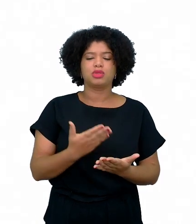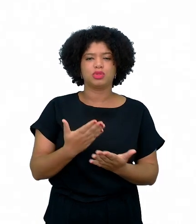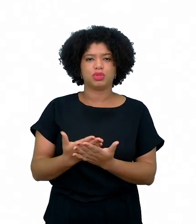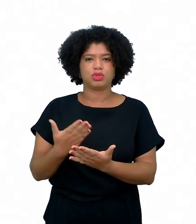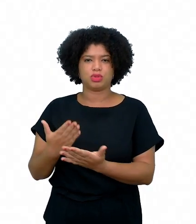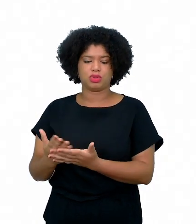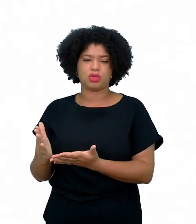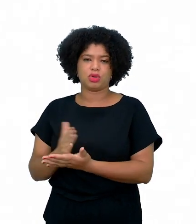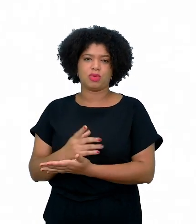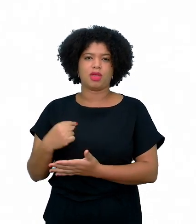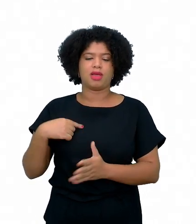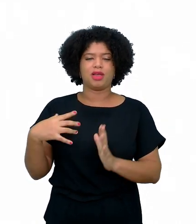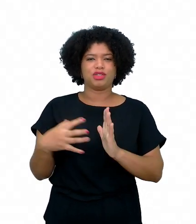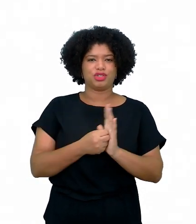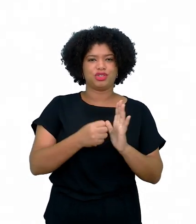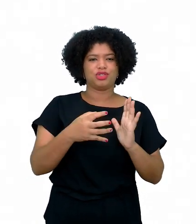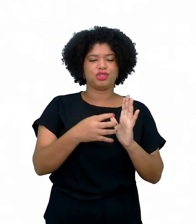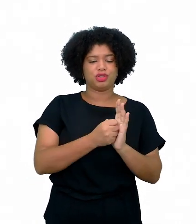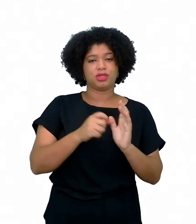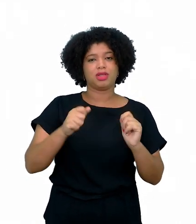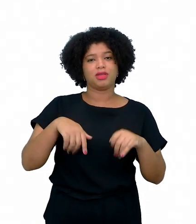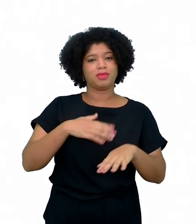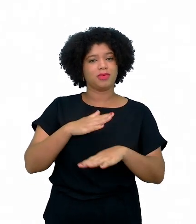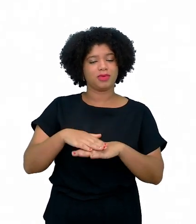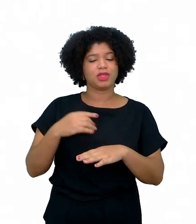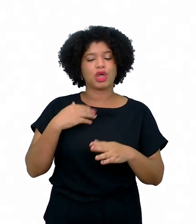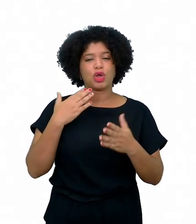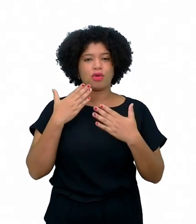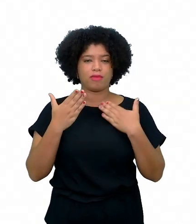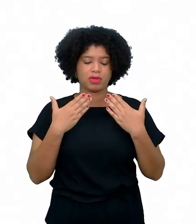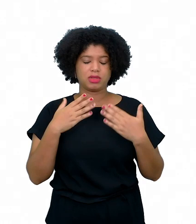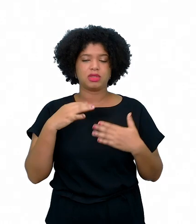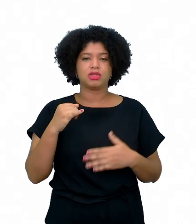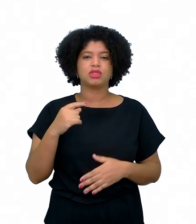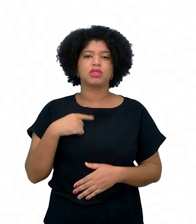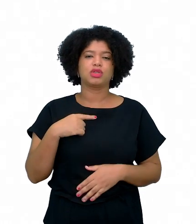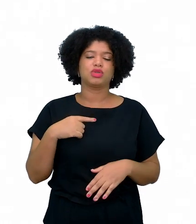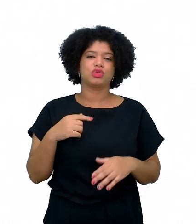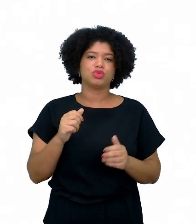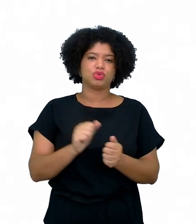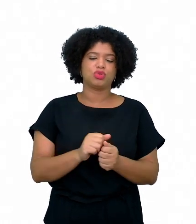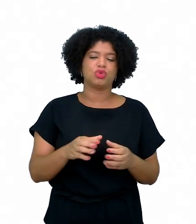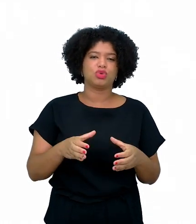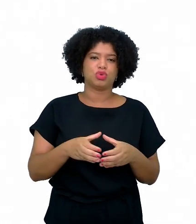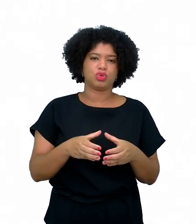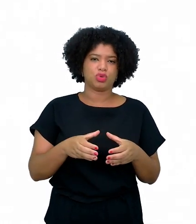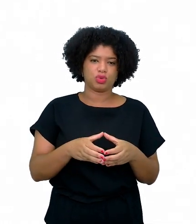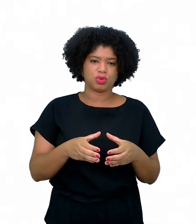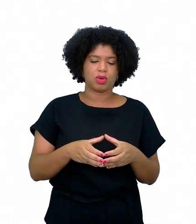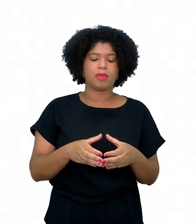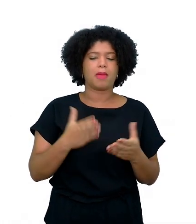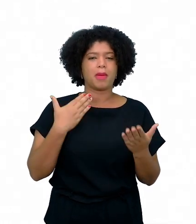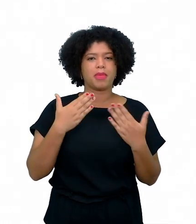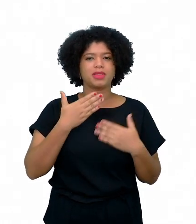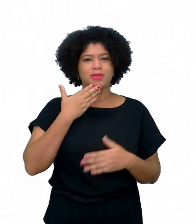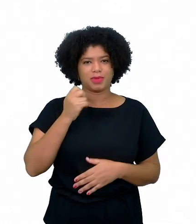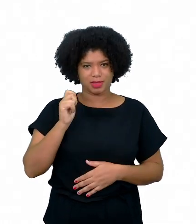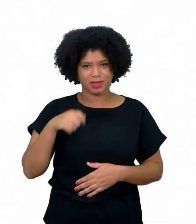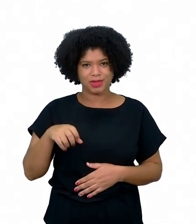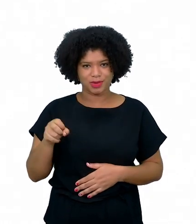vou fazendo esse registro, tá? E vou discutindo, se eu tiver com os meus pares discutindo sobre, tá